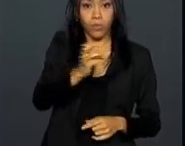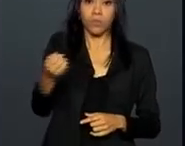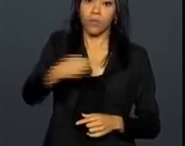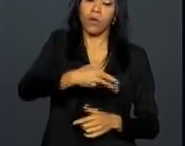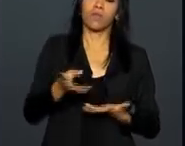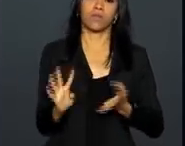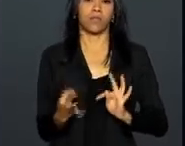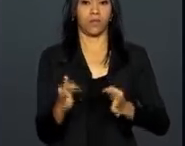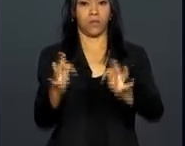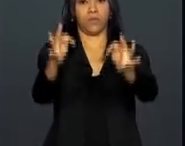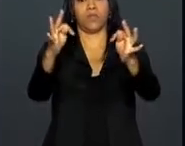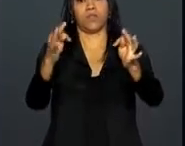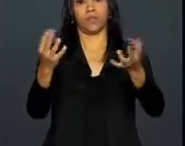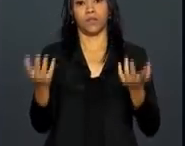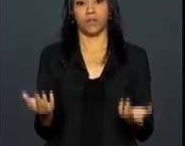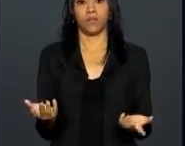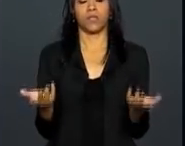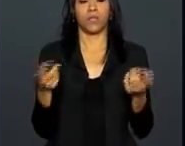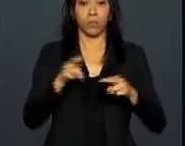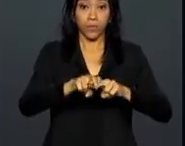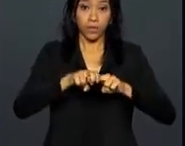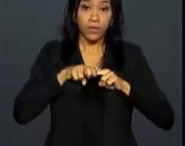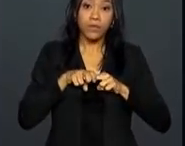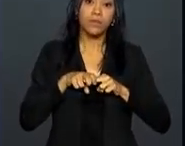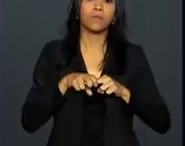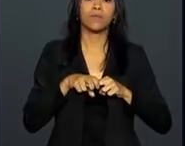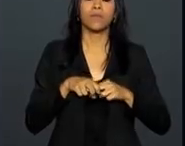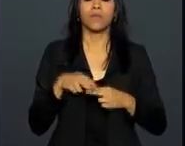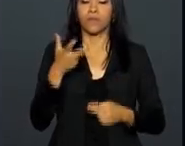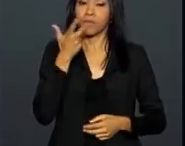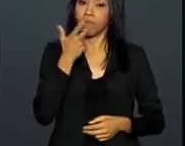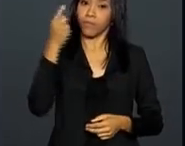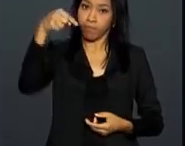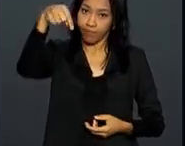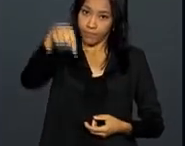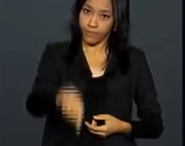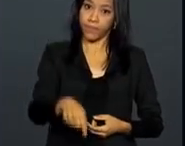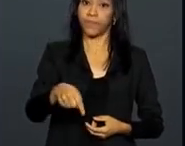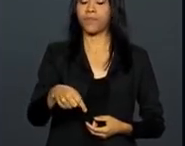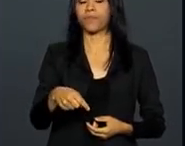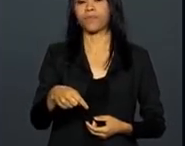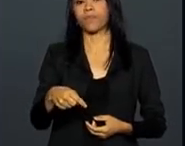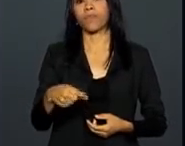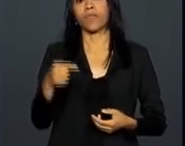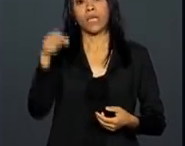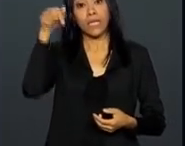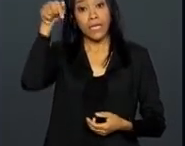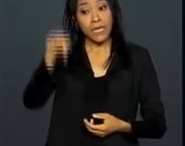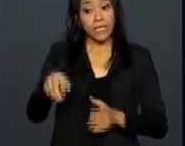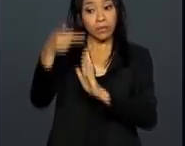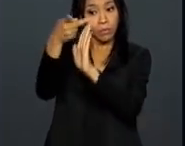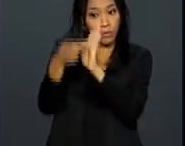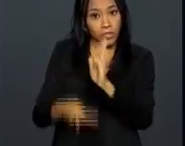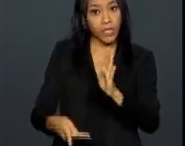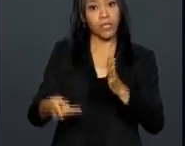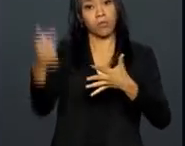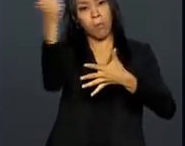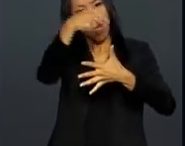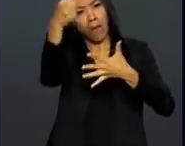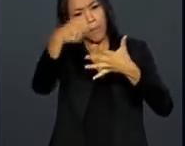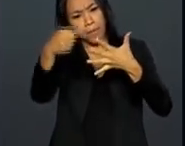progresso. Por isto que registro, os benefícios do PROSUB vão muito